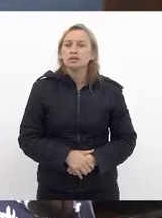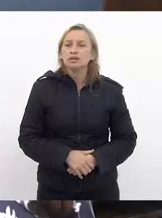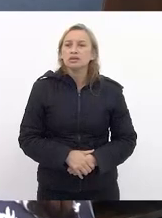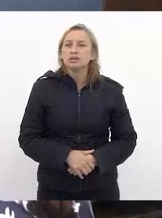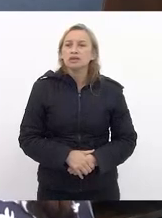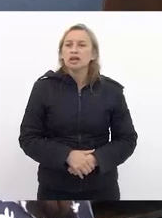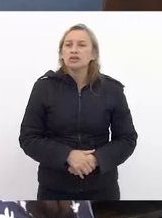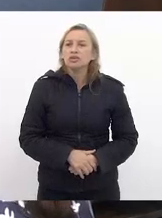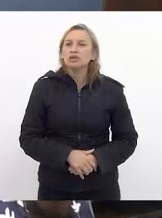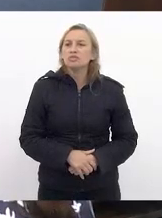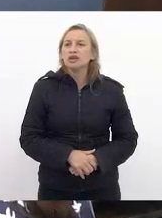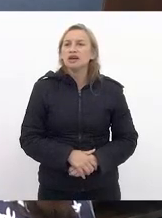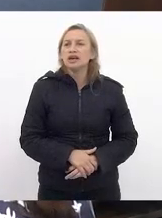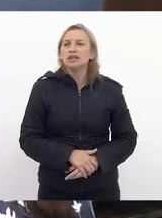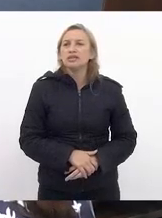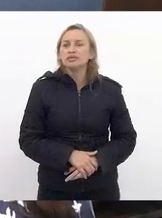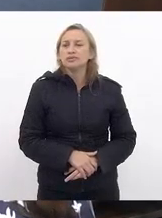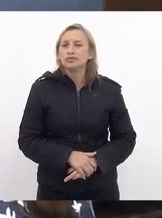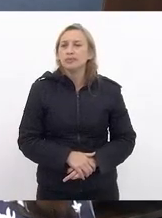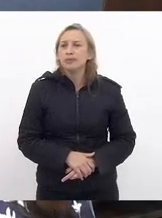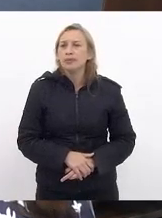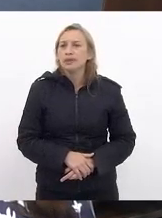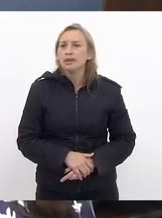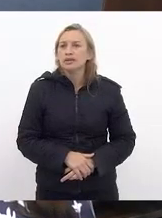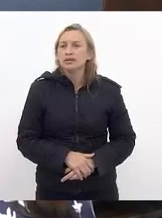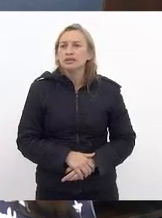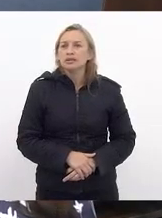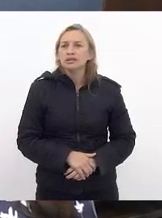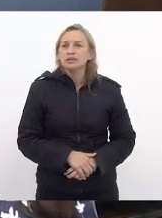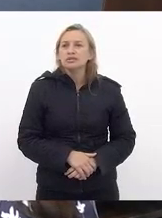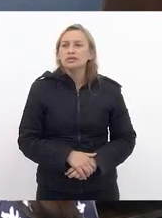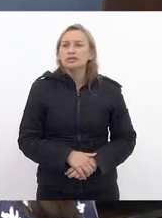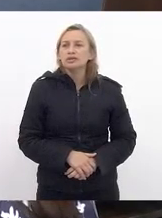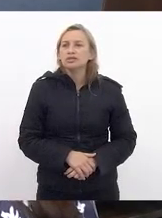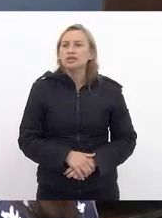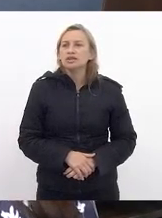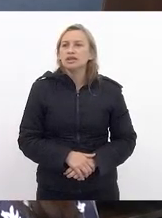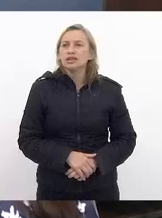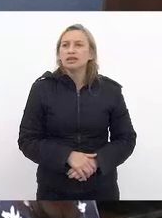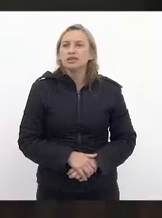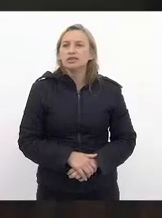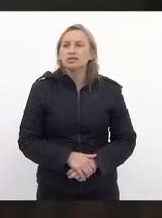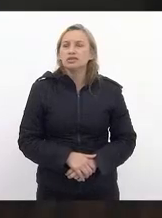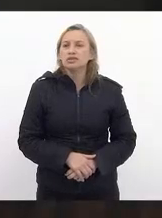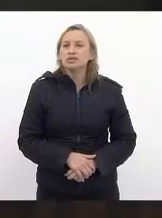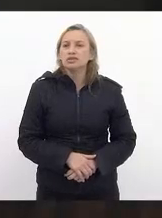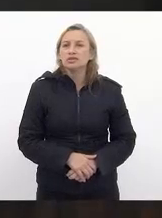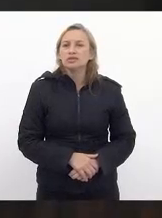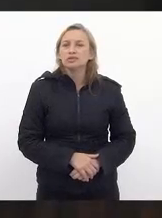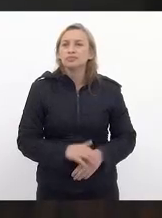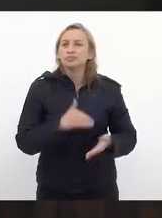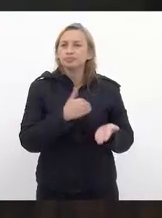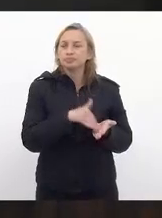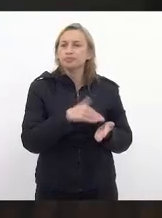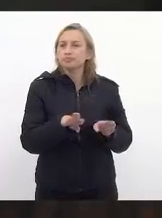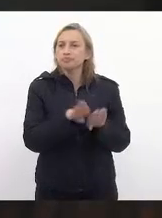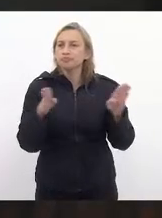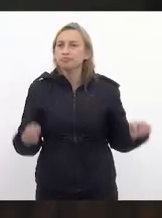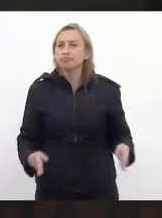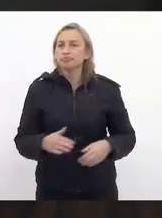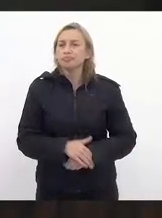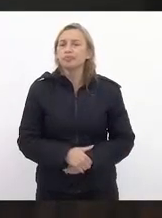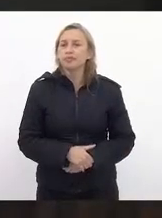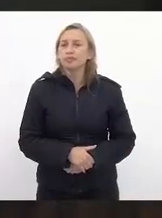e não tem problema a senhora pode cantar todos eu faço a discussão em bloco ao final Sem problema nenhum foi informado aqui pela secretaria da mesa que